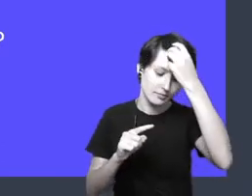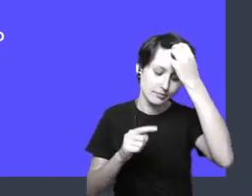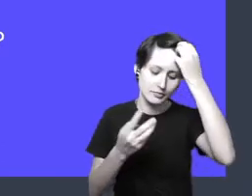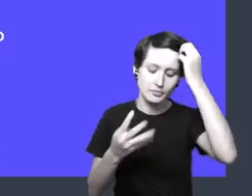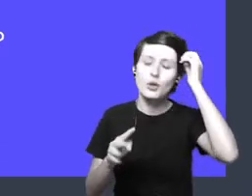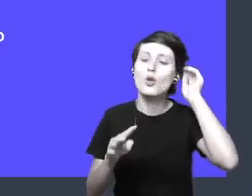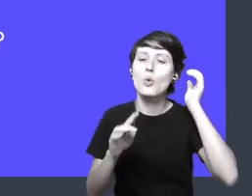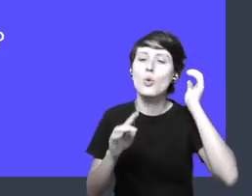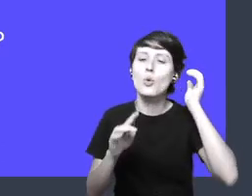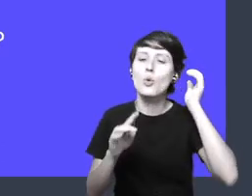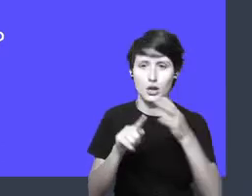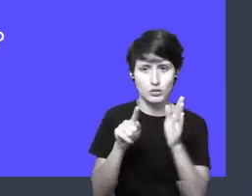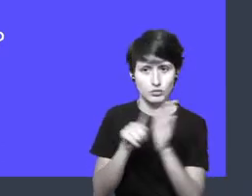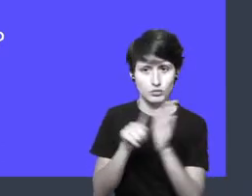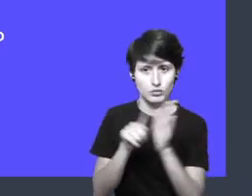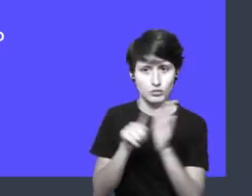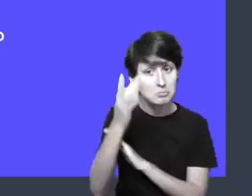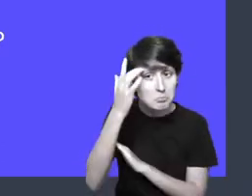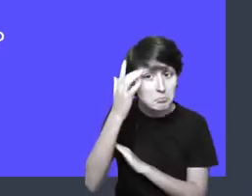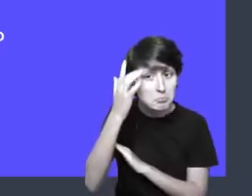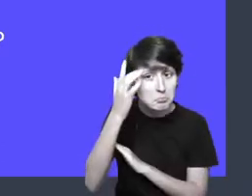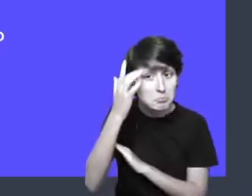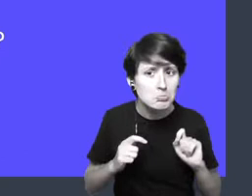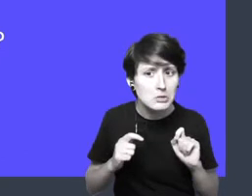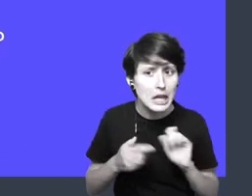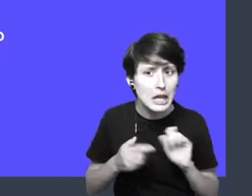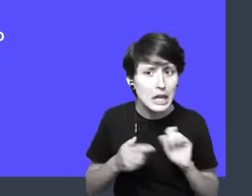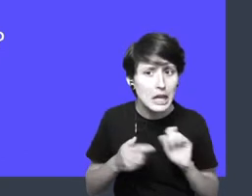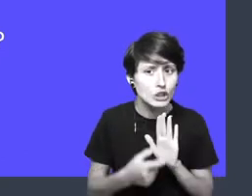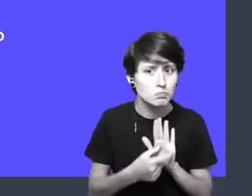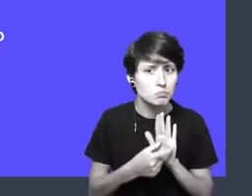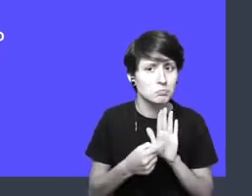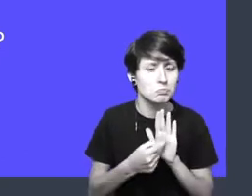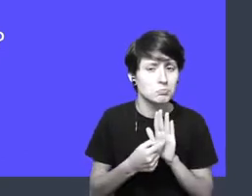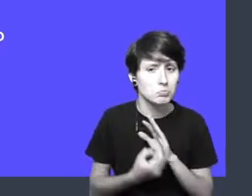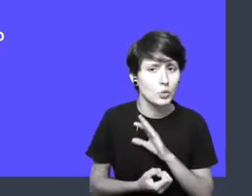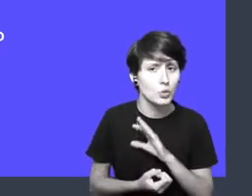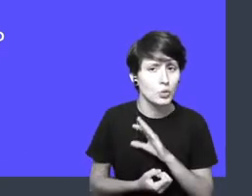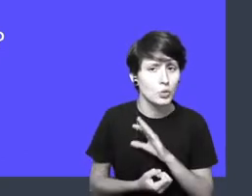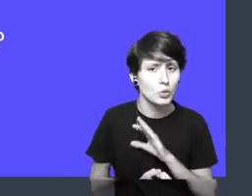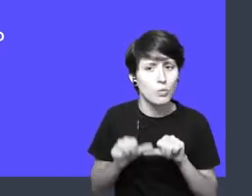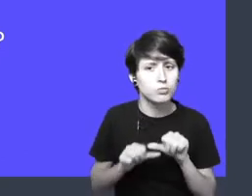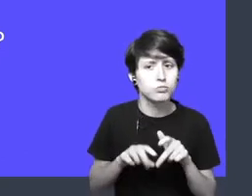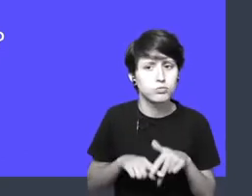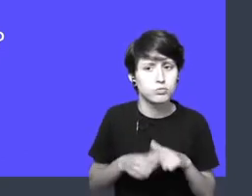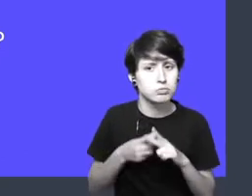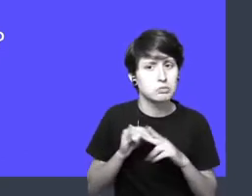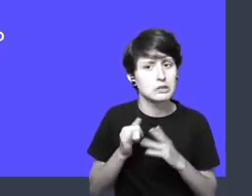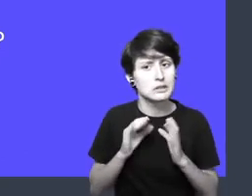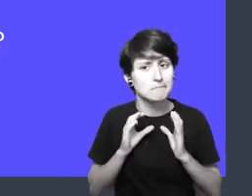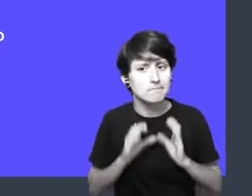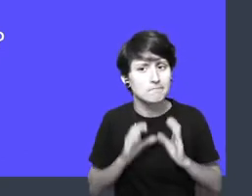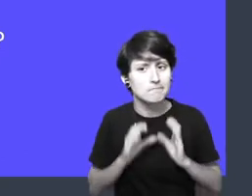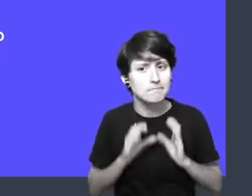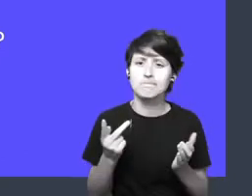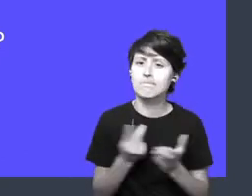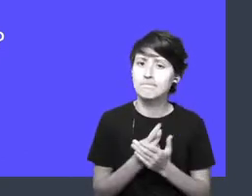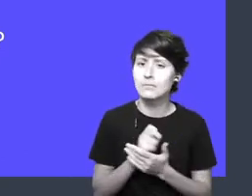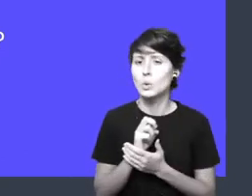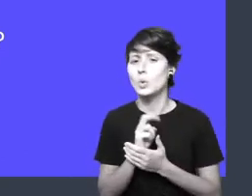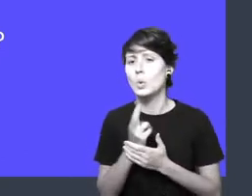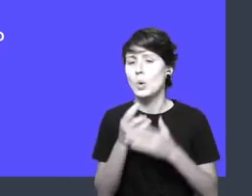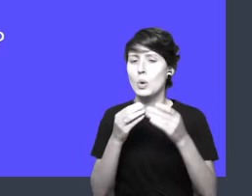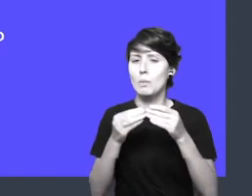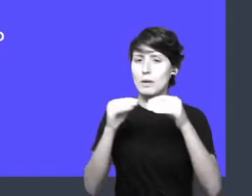A quarta pergunta é, será que a gente pode tirar esse software de produção se ele estiver se comportando mal, se ele estiver prejudicando a vida